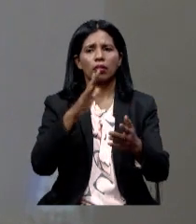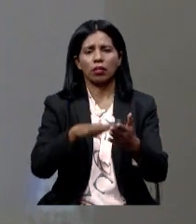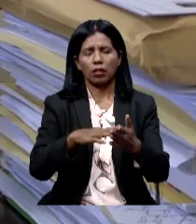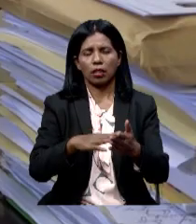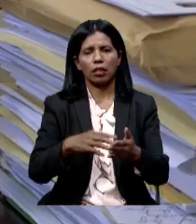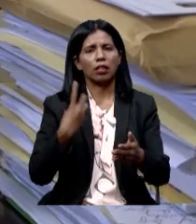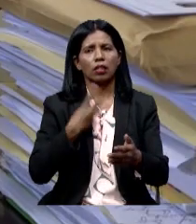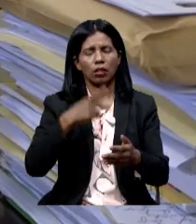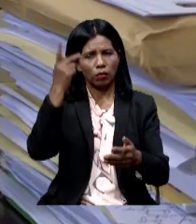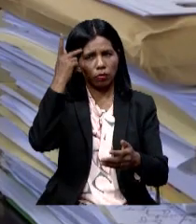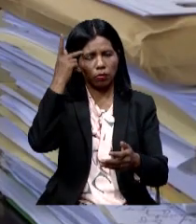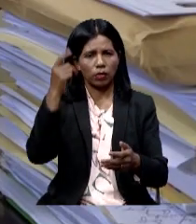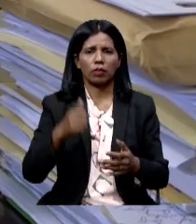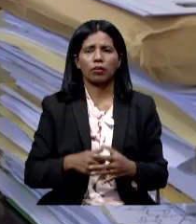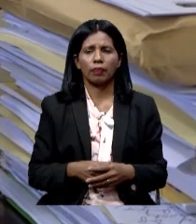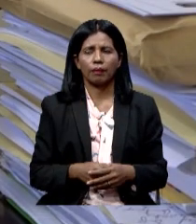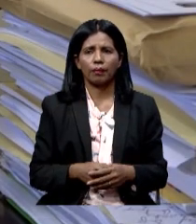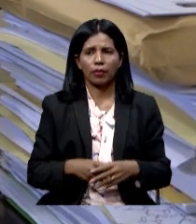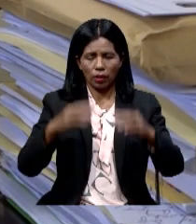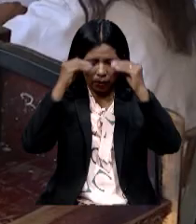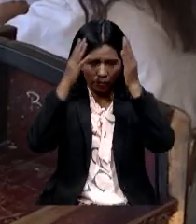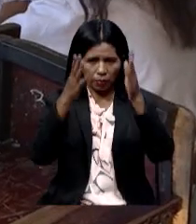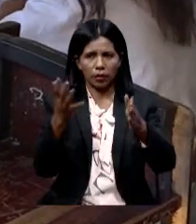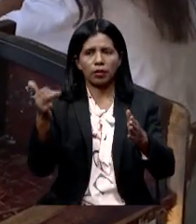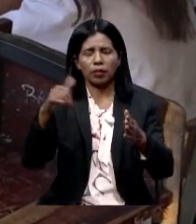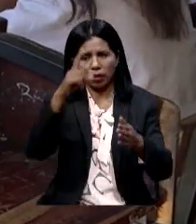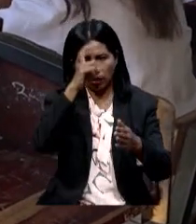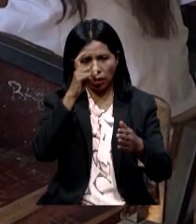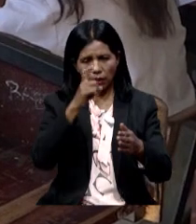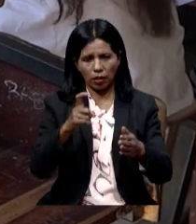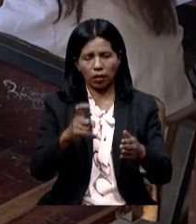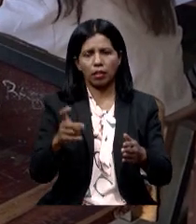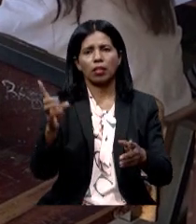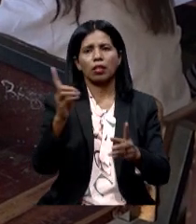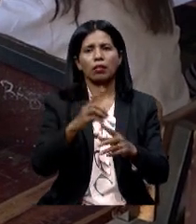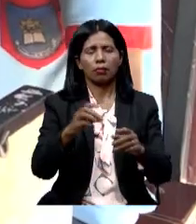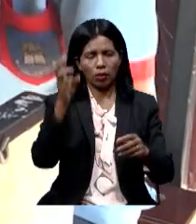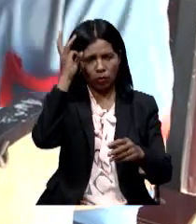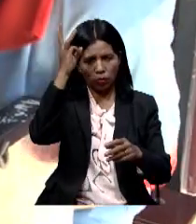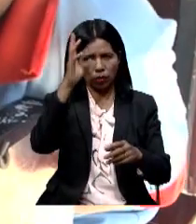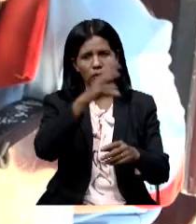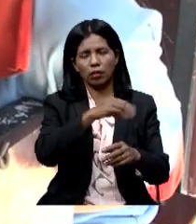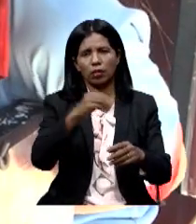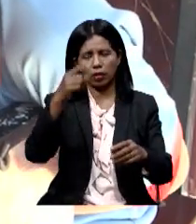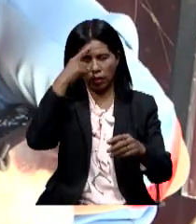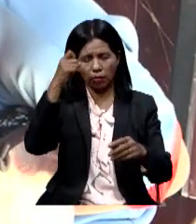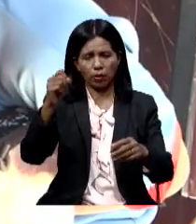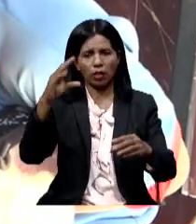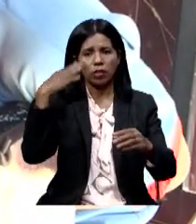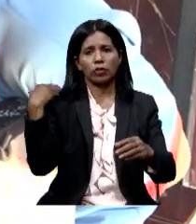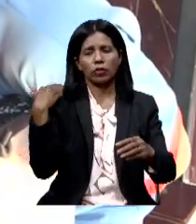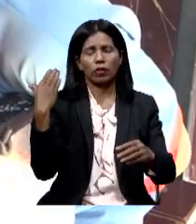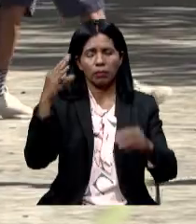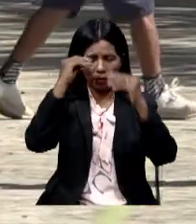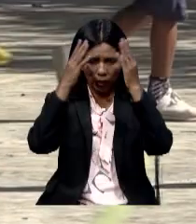moras. Antes nih manori na insira nih be idade toona atu reforma mos preokupa tambah manori foinsa esira